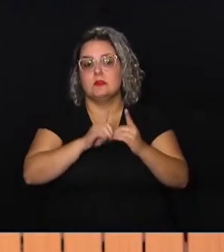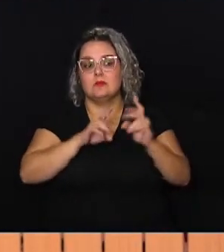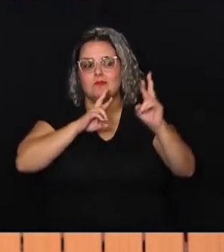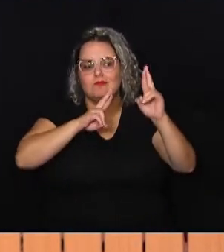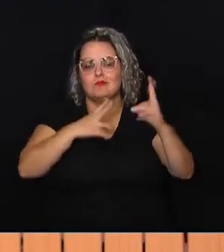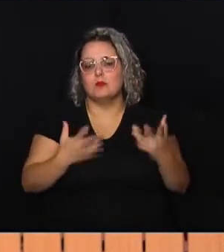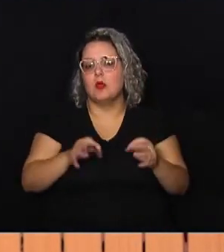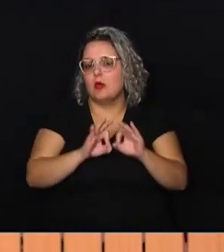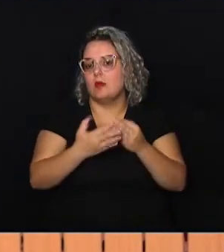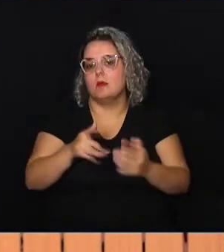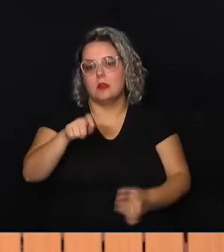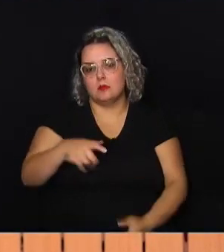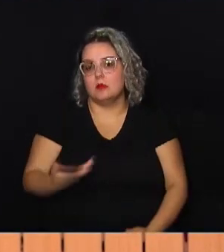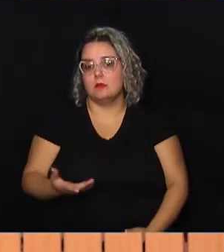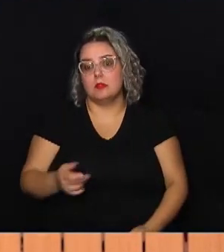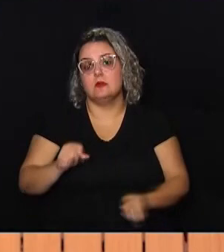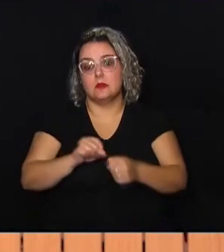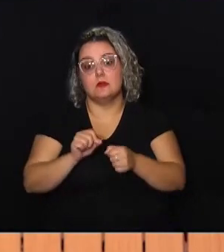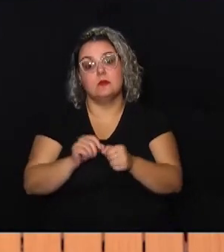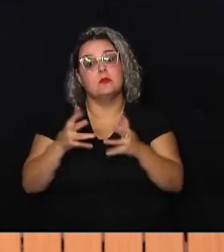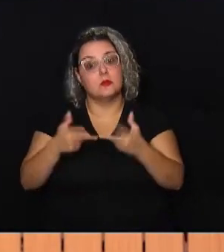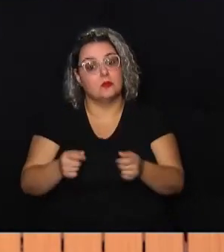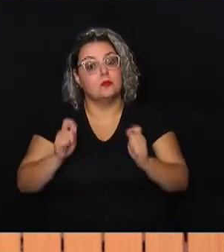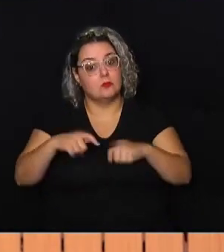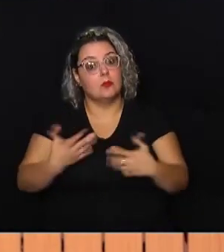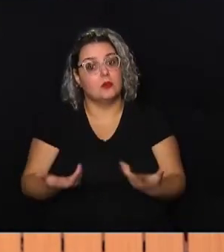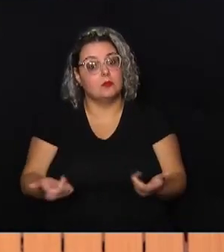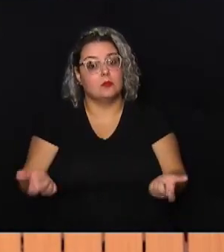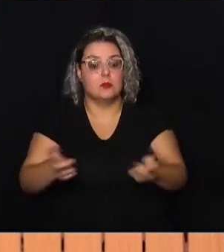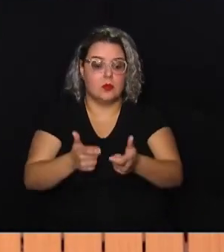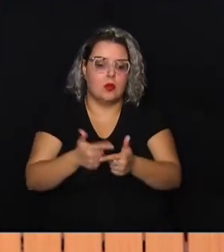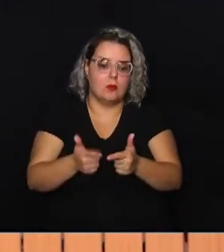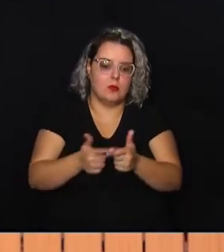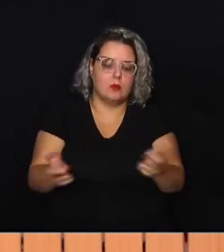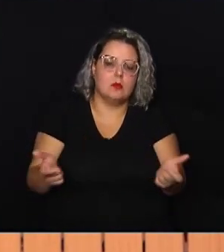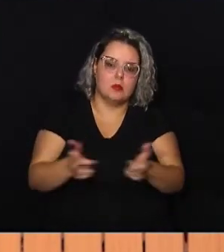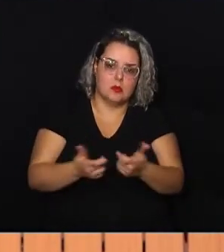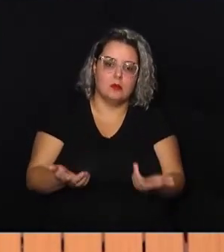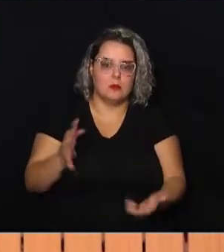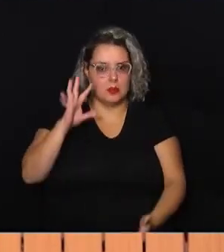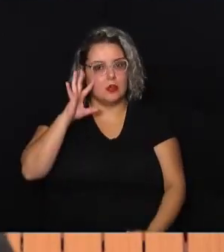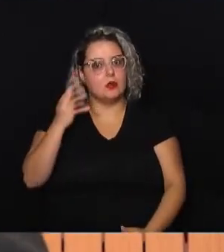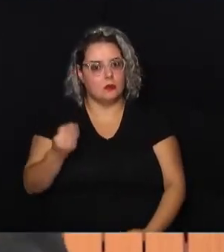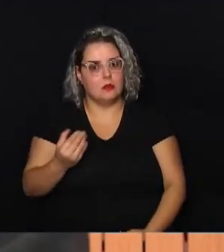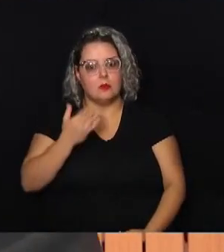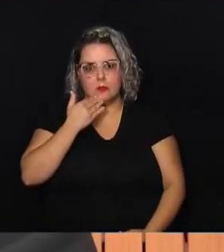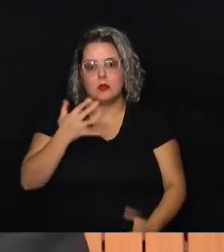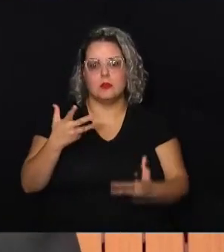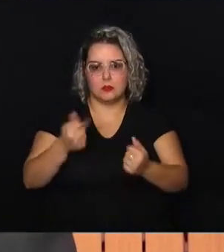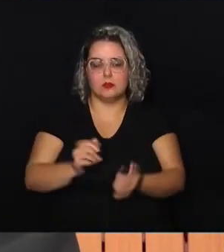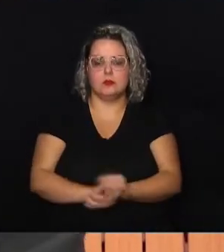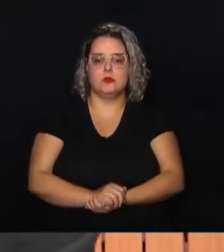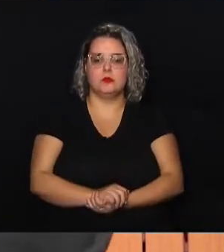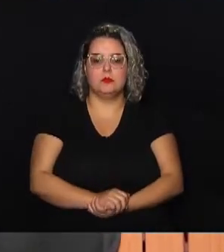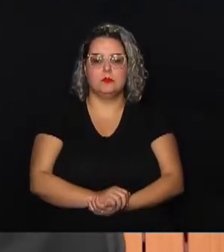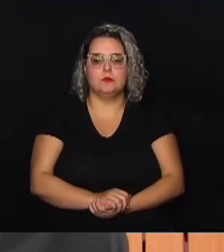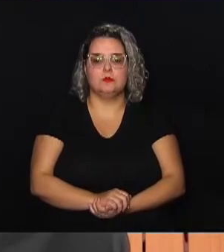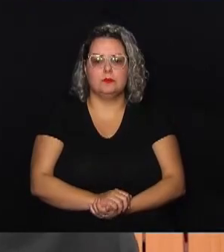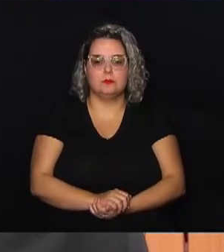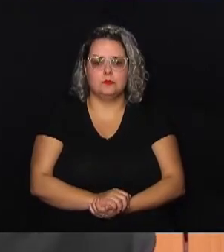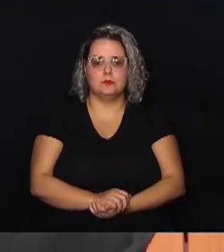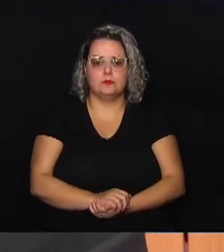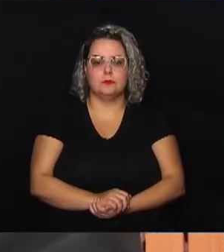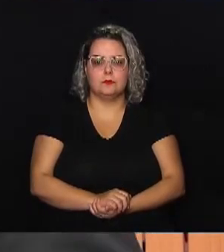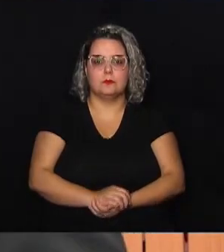que pode, o possível, para minimizar os efeitos. Então, acho que é essa compreensão que eu peço a todos.